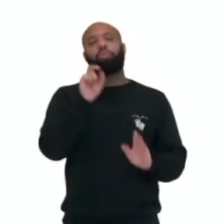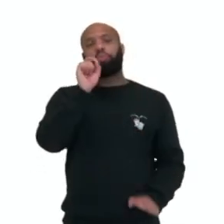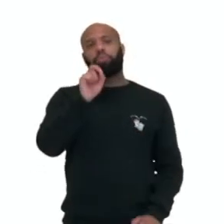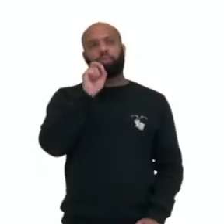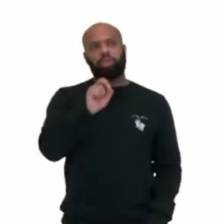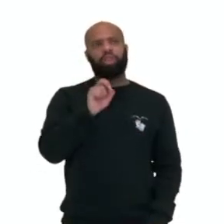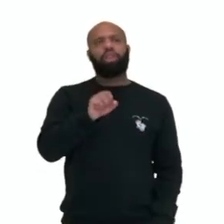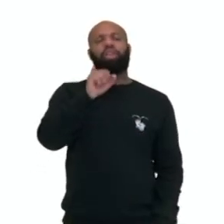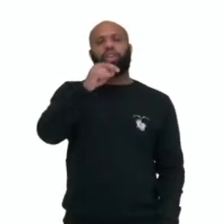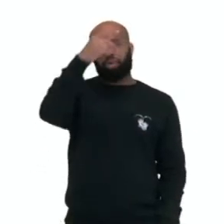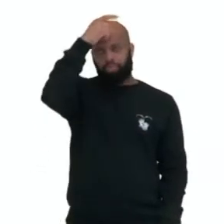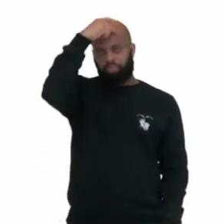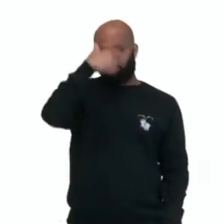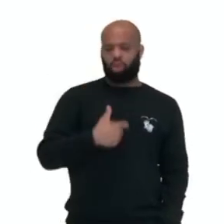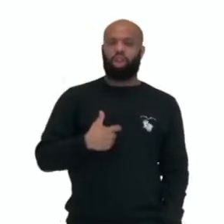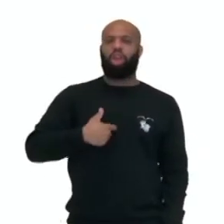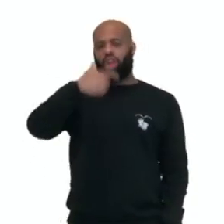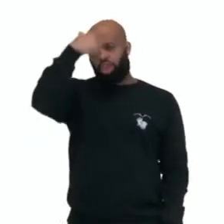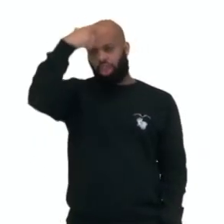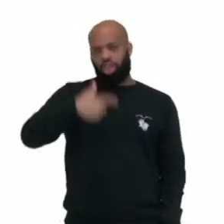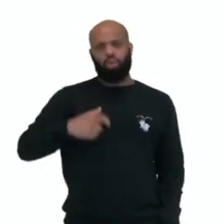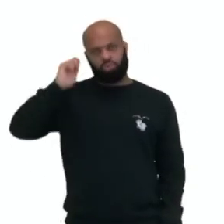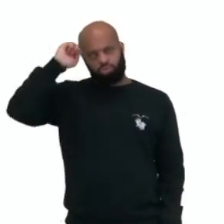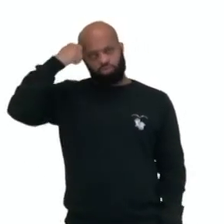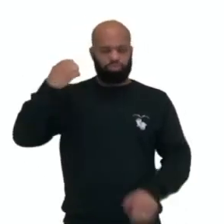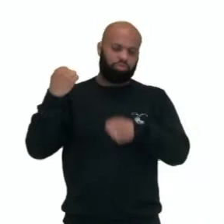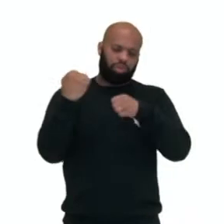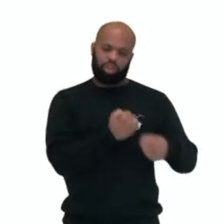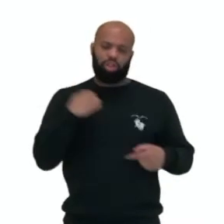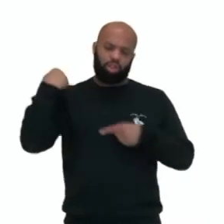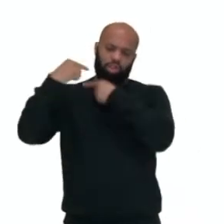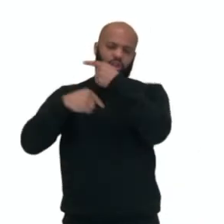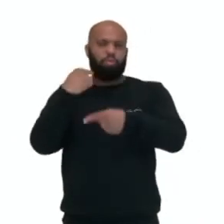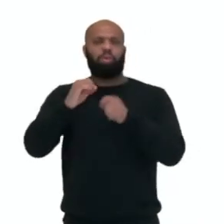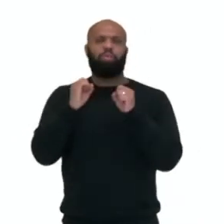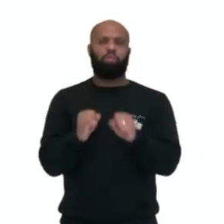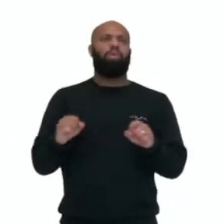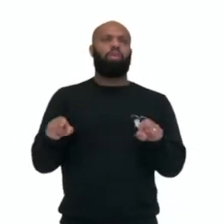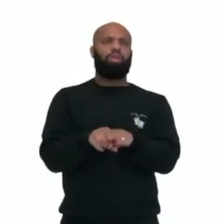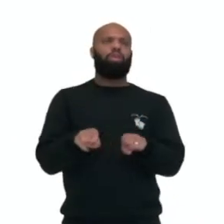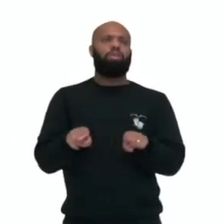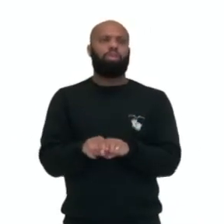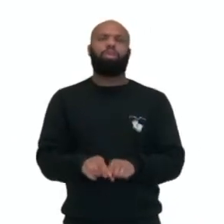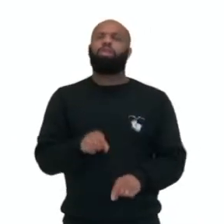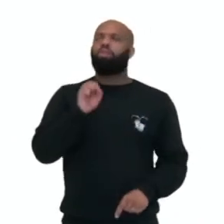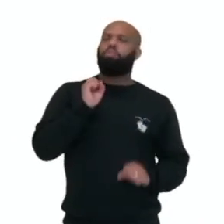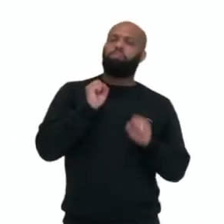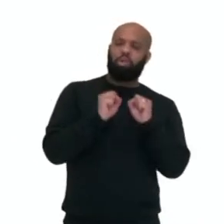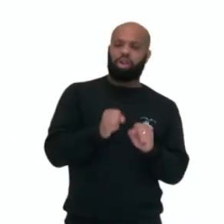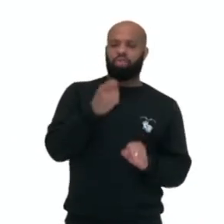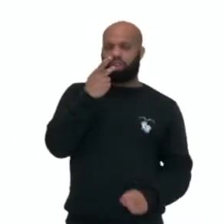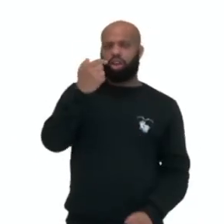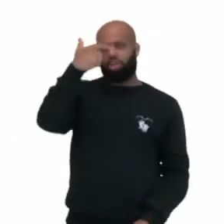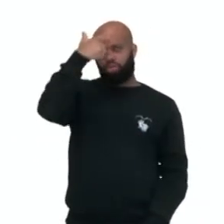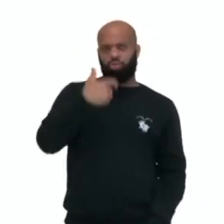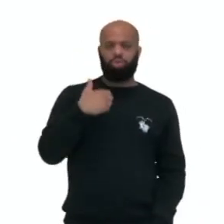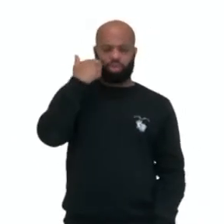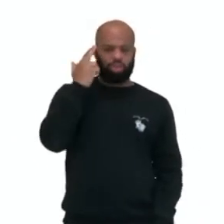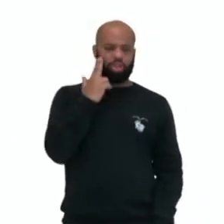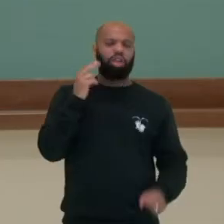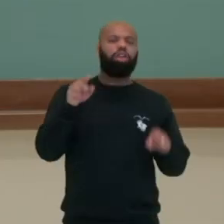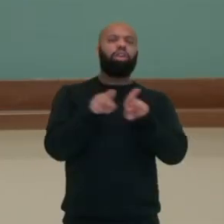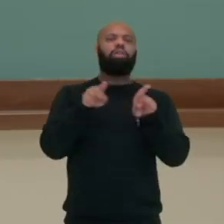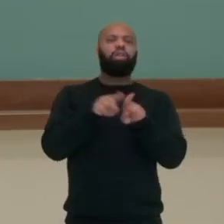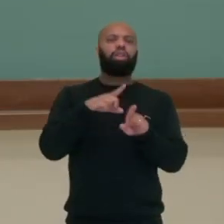autodefinição. Então a pessoa se autodefine aí, descendente quilombola ou se autodefine como negro. E a garantia